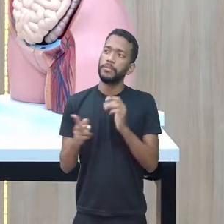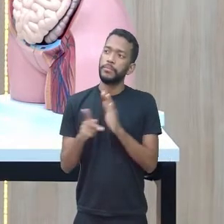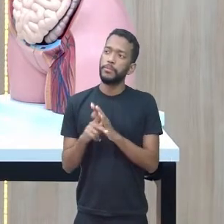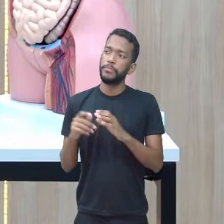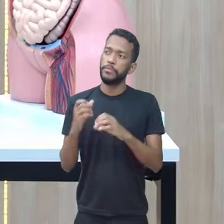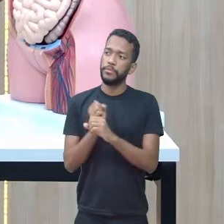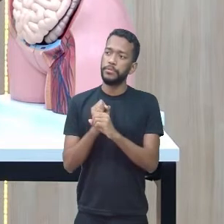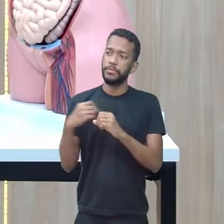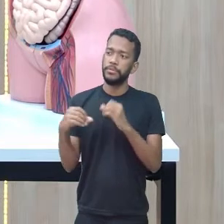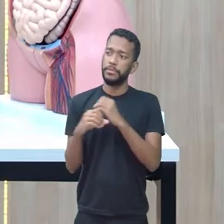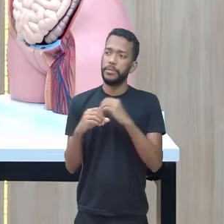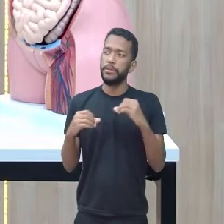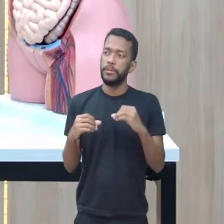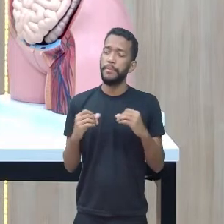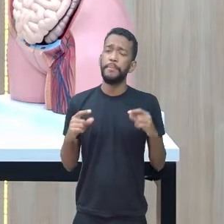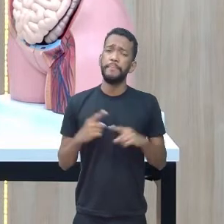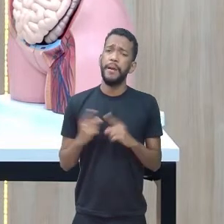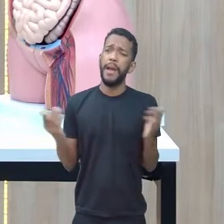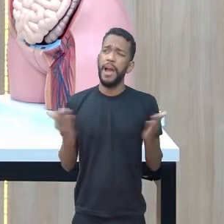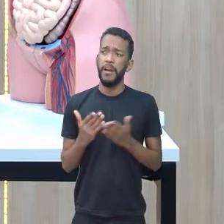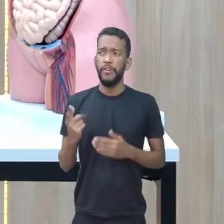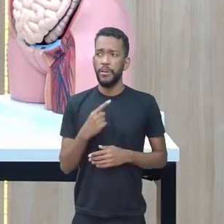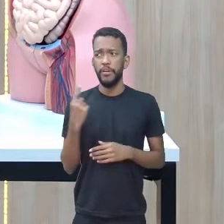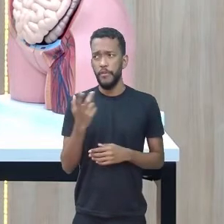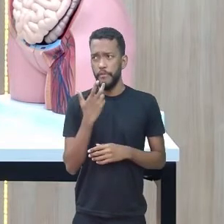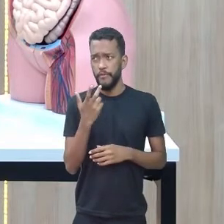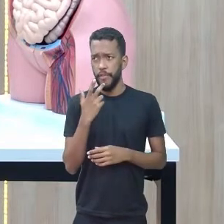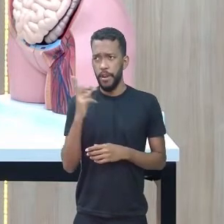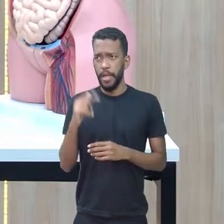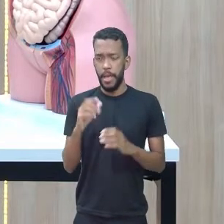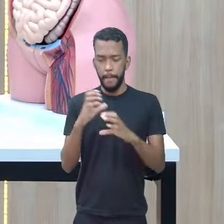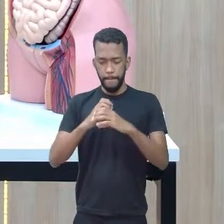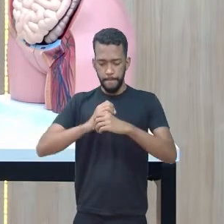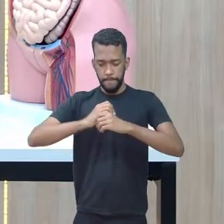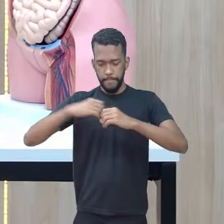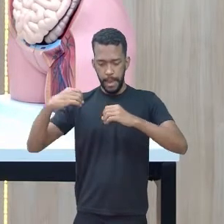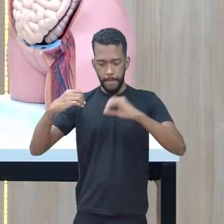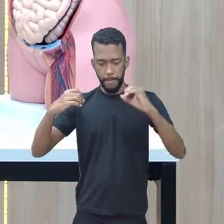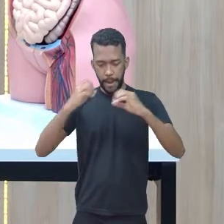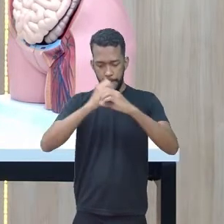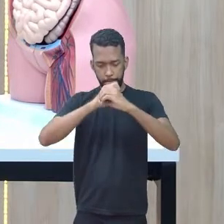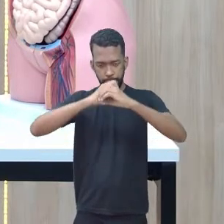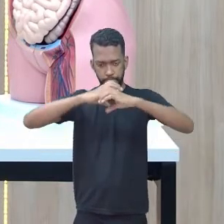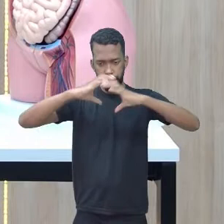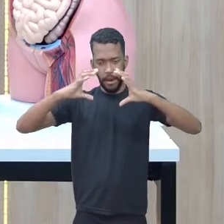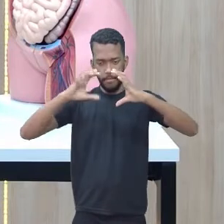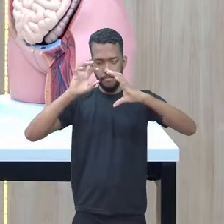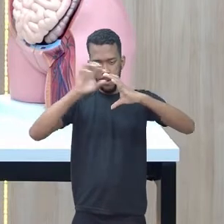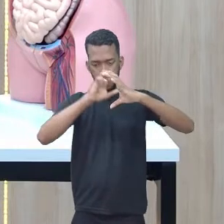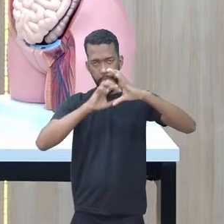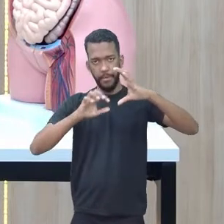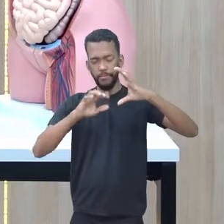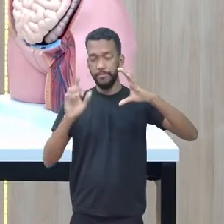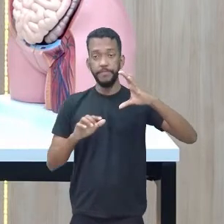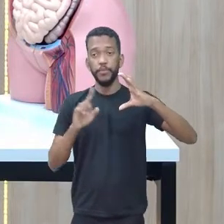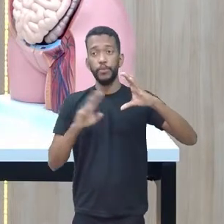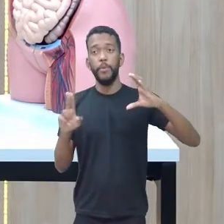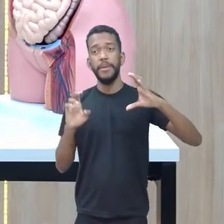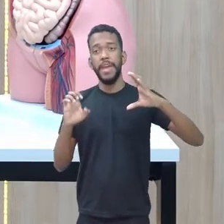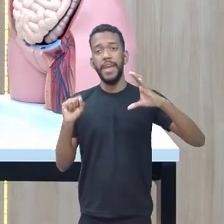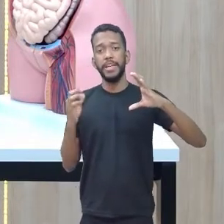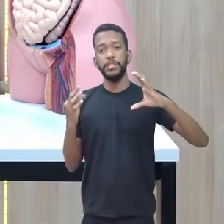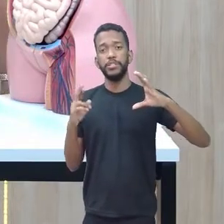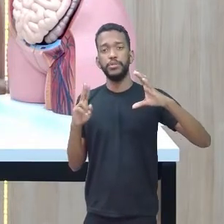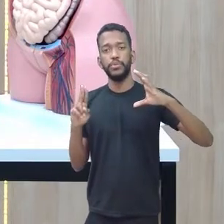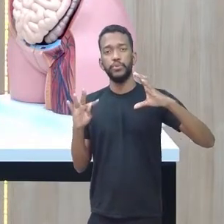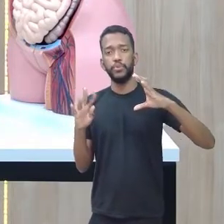Foi. Mas agora eu não estou chamando mais de partes. Eu agora estou ampliando o vocabulário e estou chamando de estruturas. Olha o que